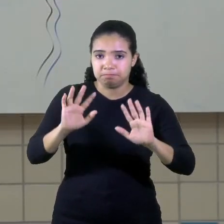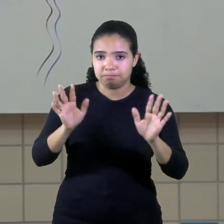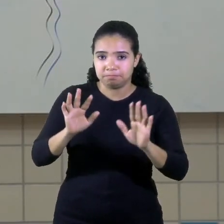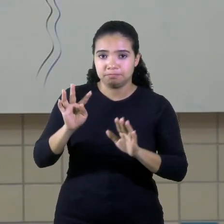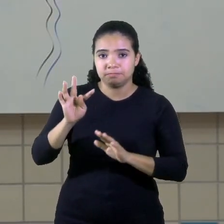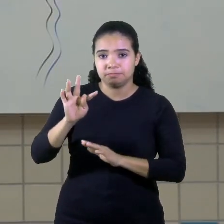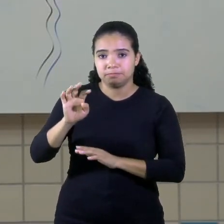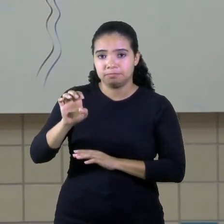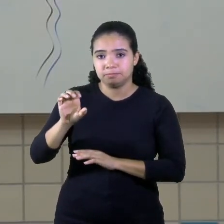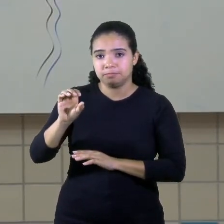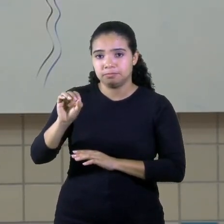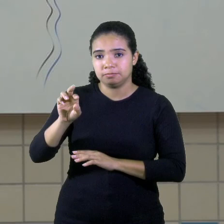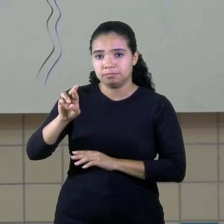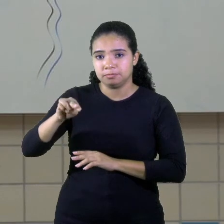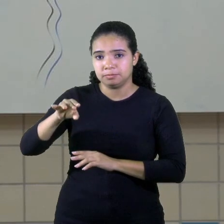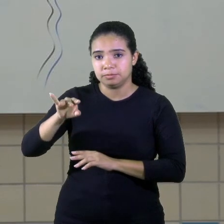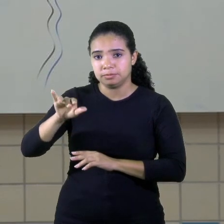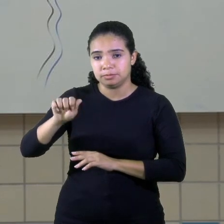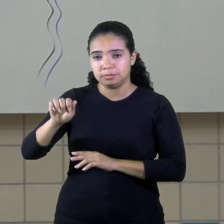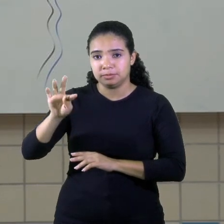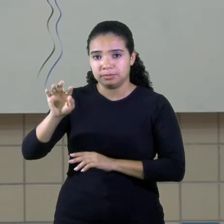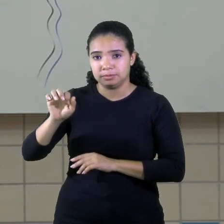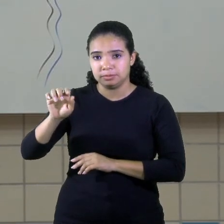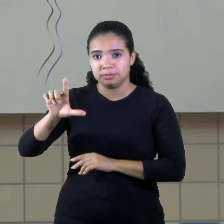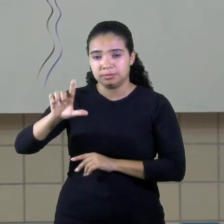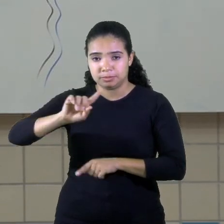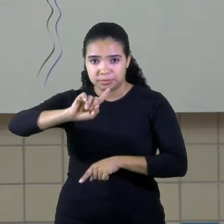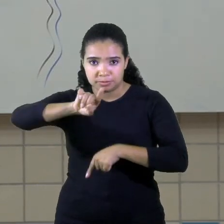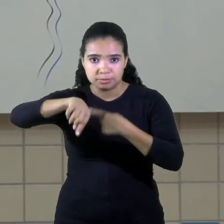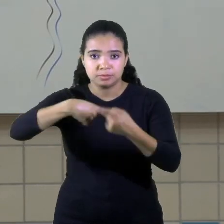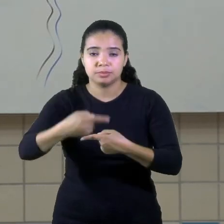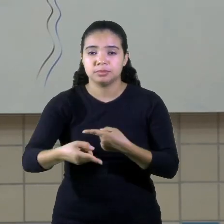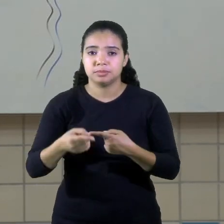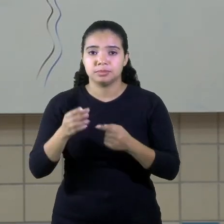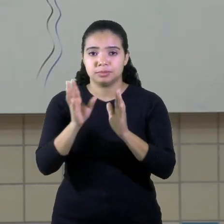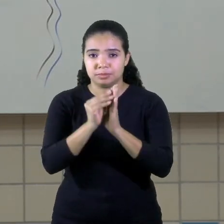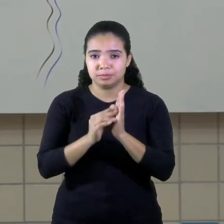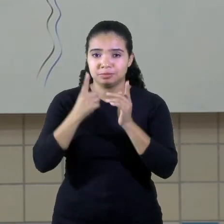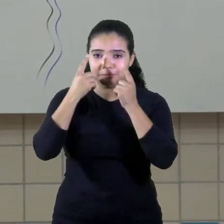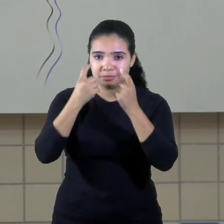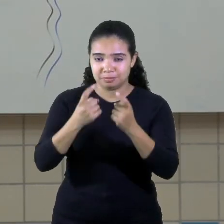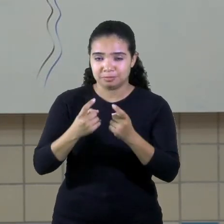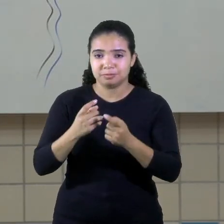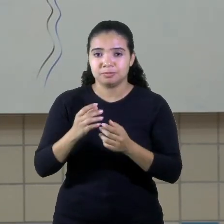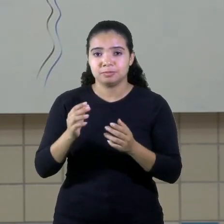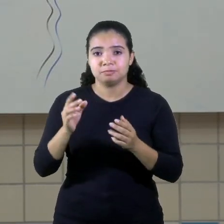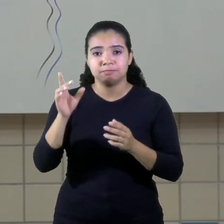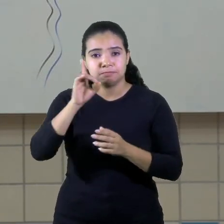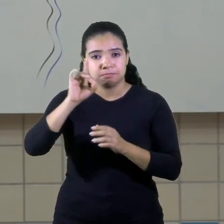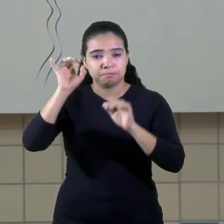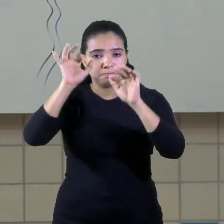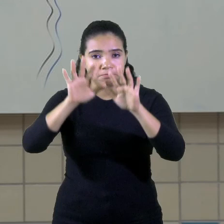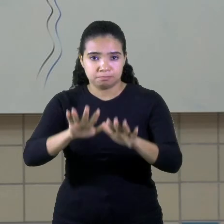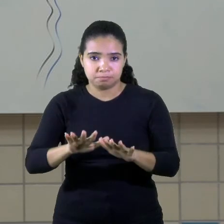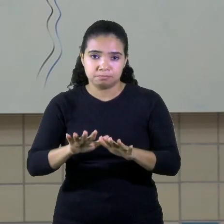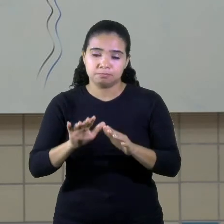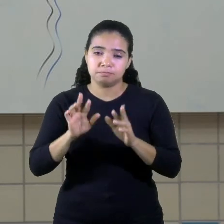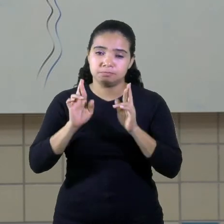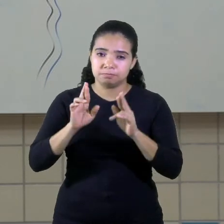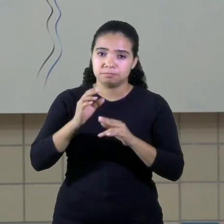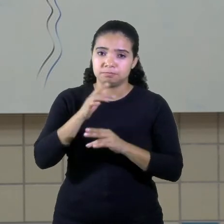de Tales. A gente volta em breve com conteúdo mais interessante até que esse, ok? Fique com Deus. Espero